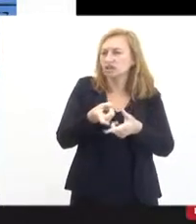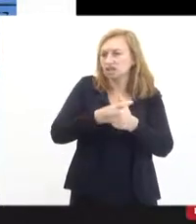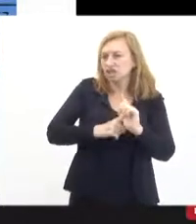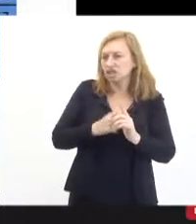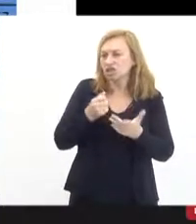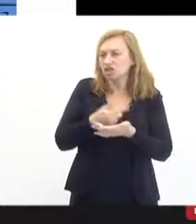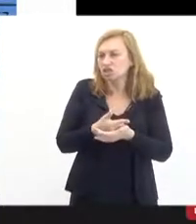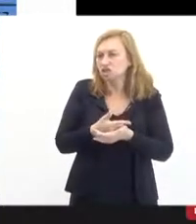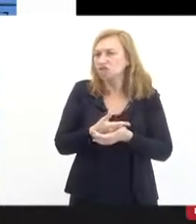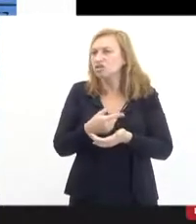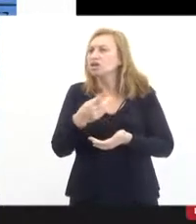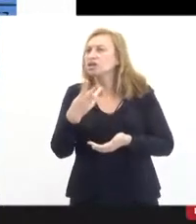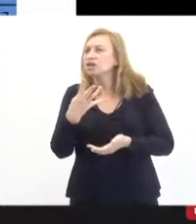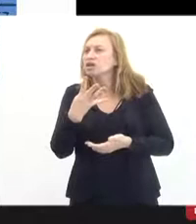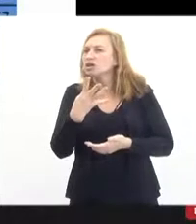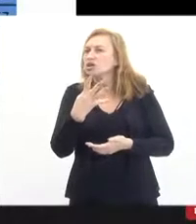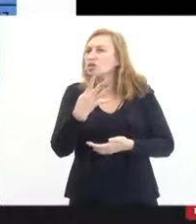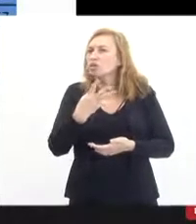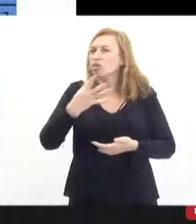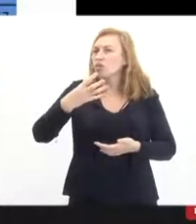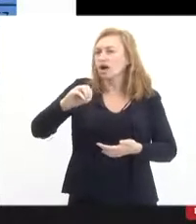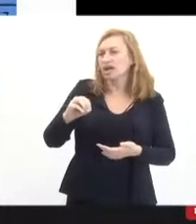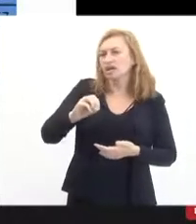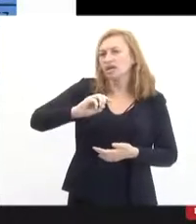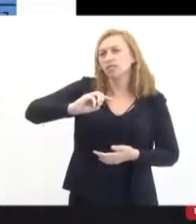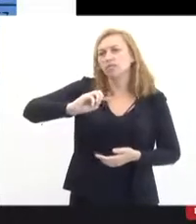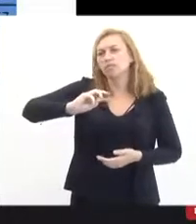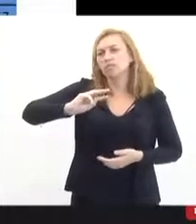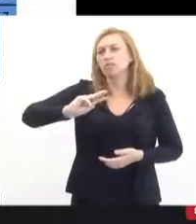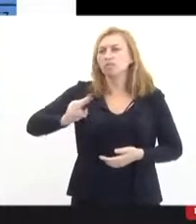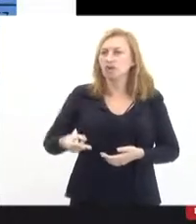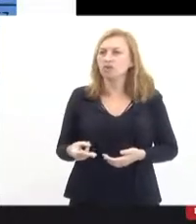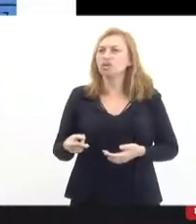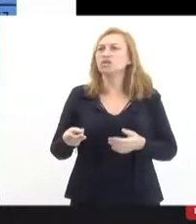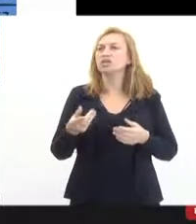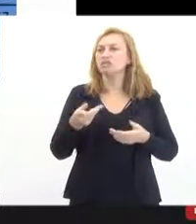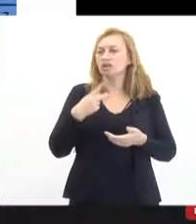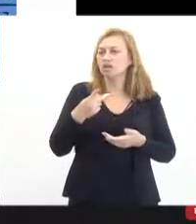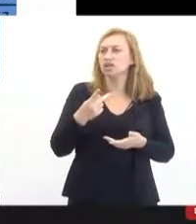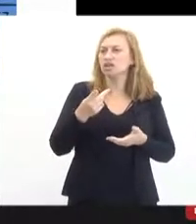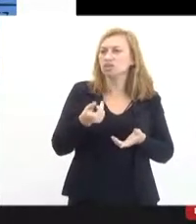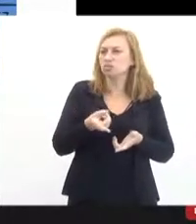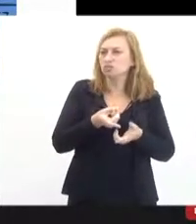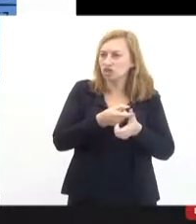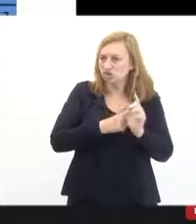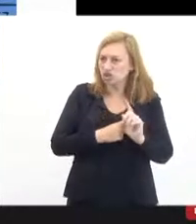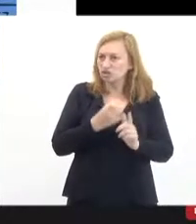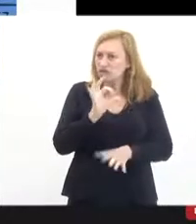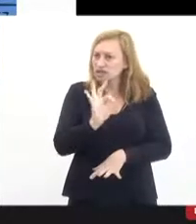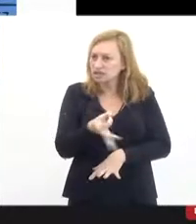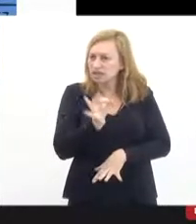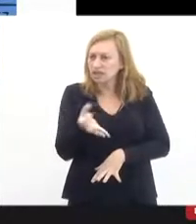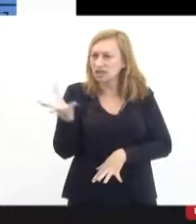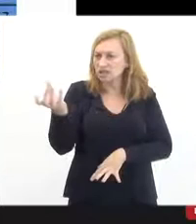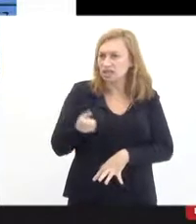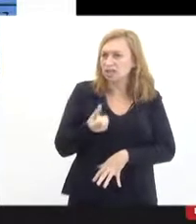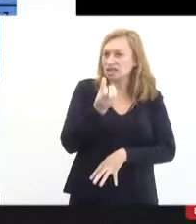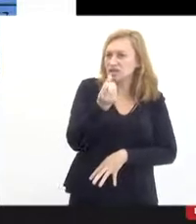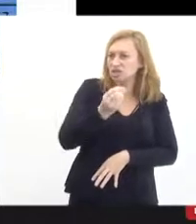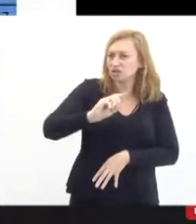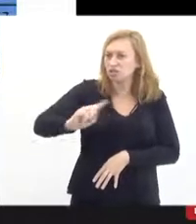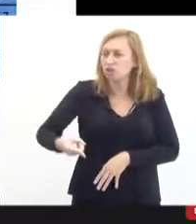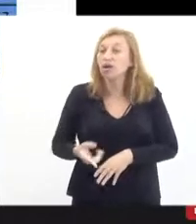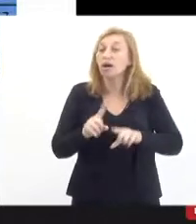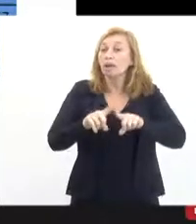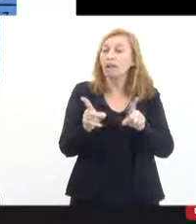o Estado sinalizou que tinha uma expectativa de recebimento de 6 bilhões. Só que pelas normas contábeis e pela auditoria,